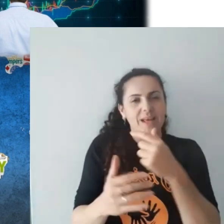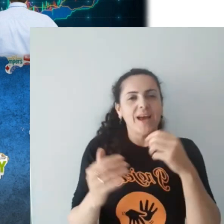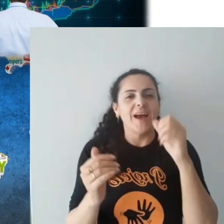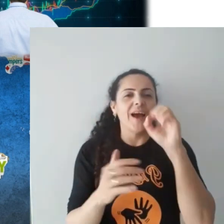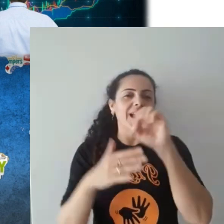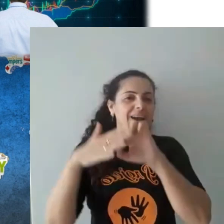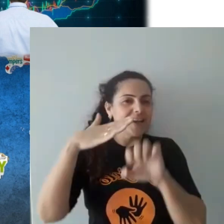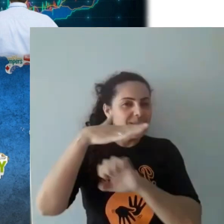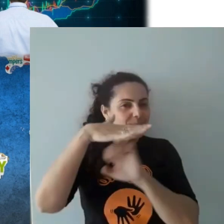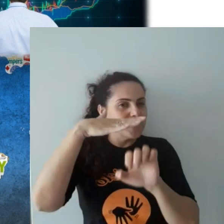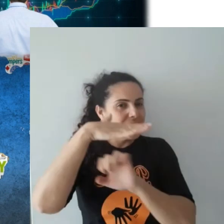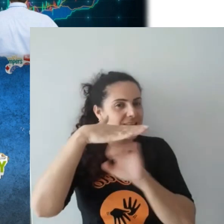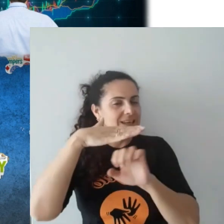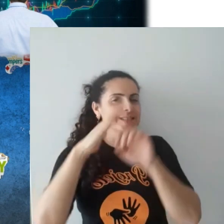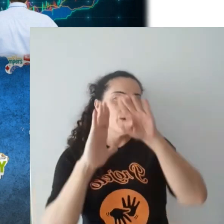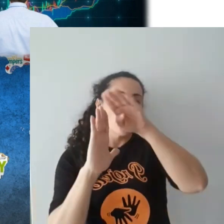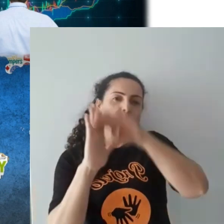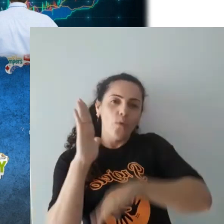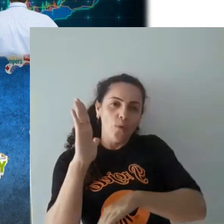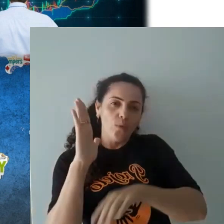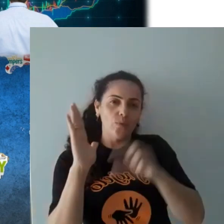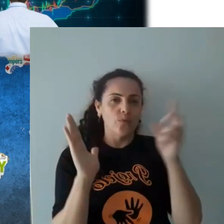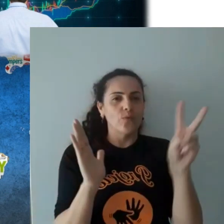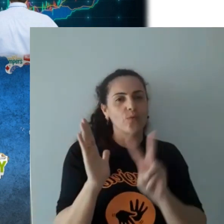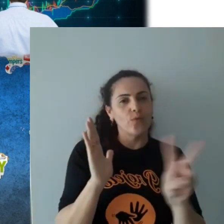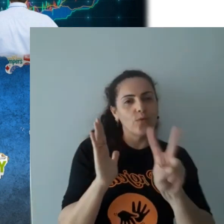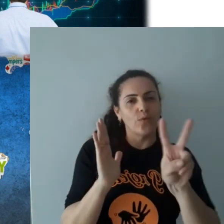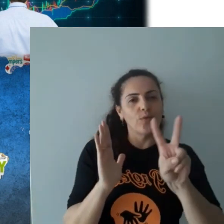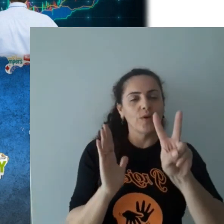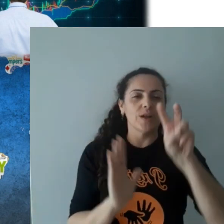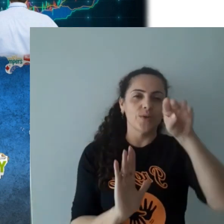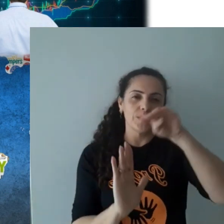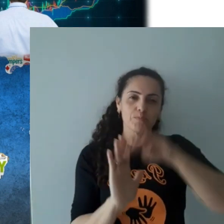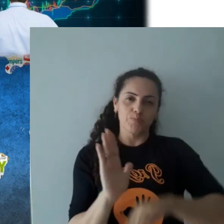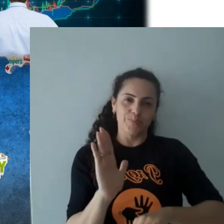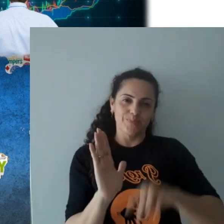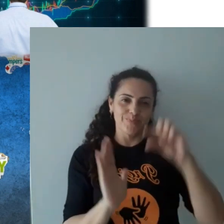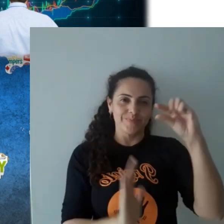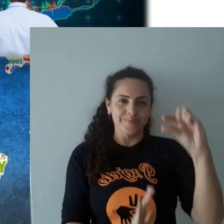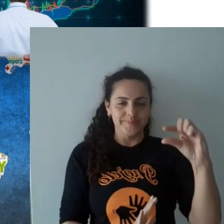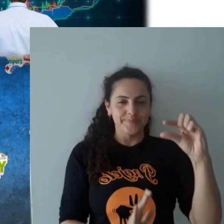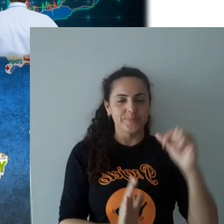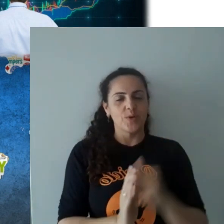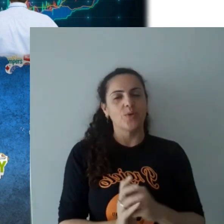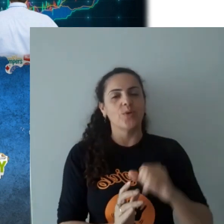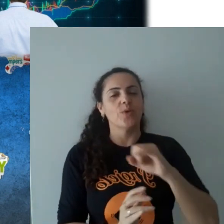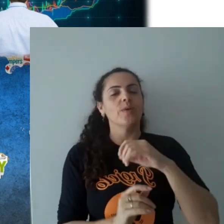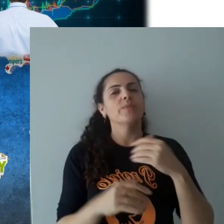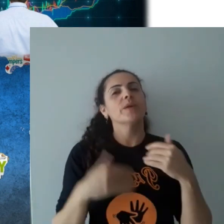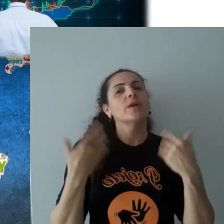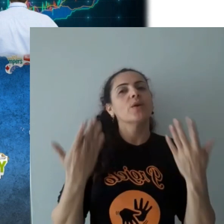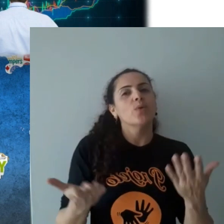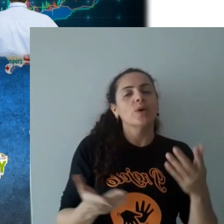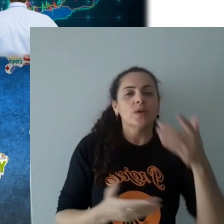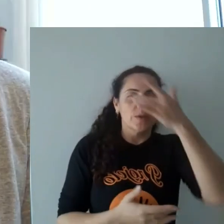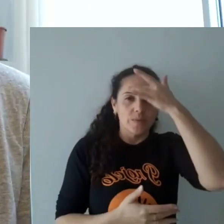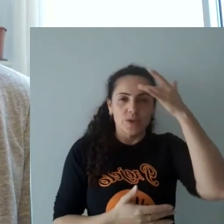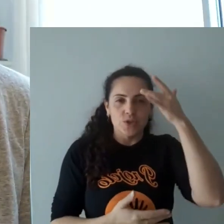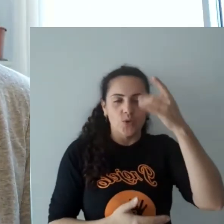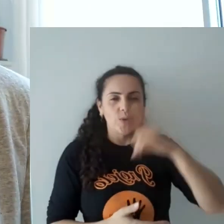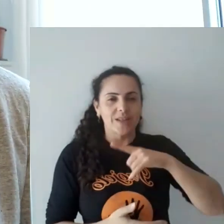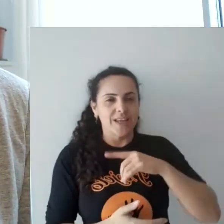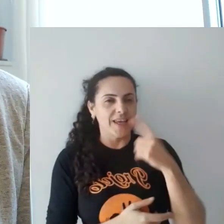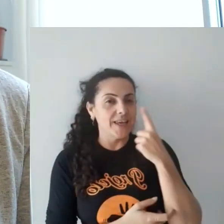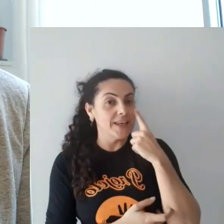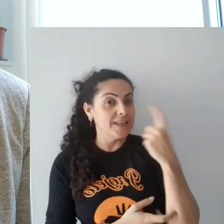mercado financeiro, tem que estar sempre ligado em política, em economia, em notícia aí do mundo todo. Beleza? Pessoal,